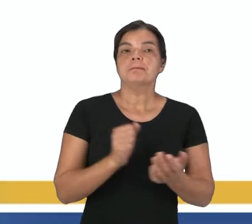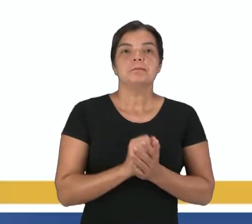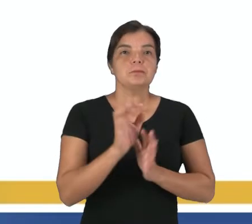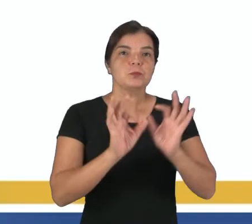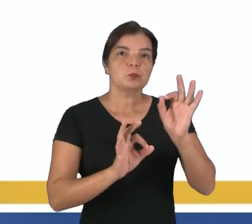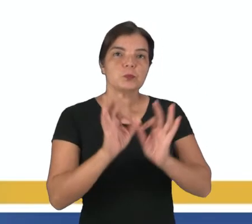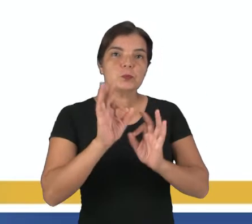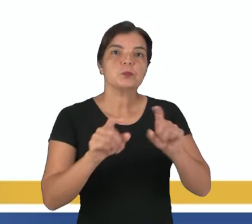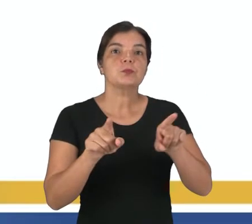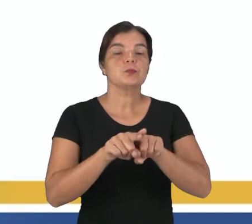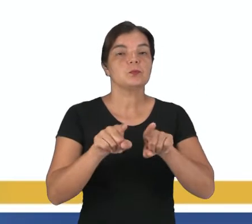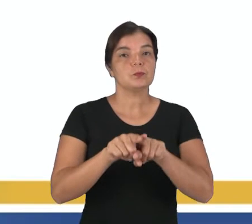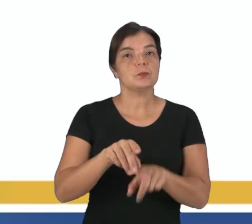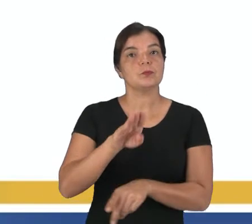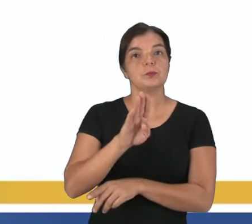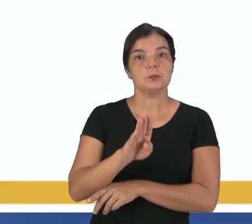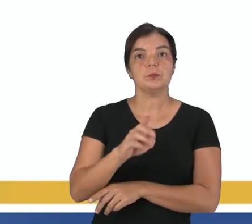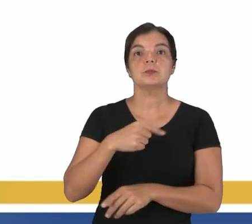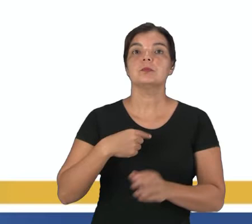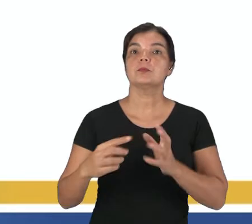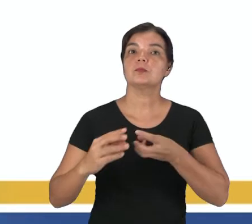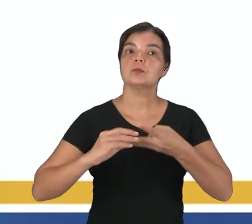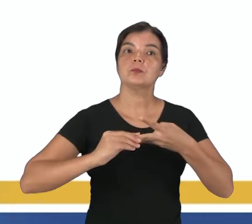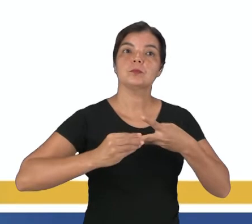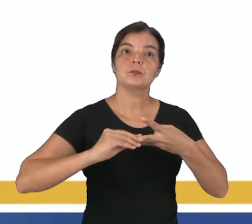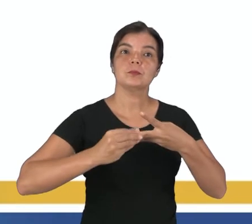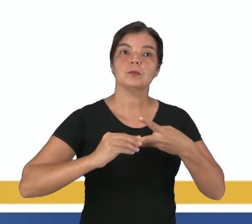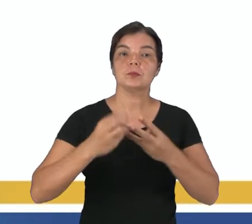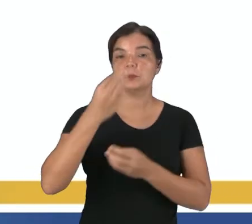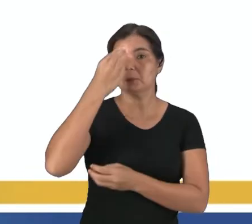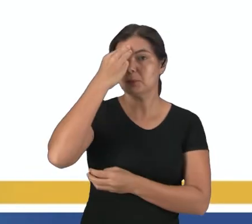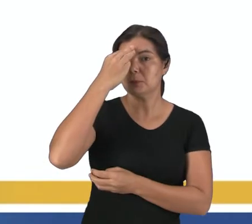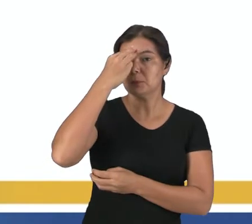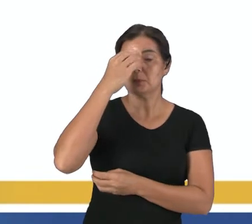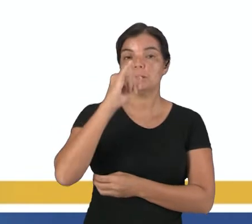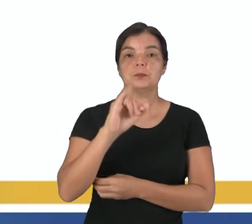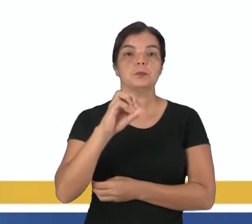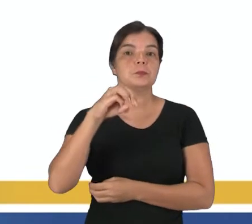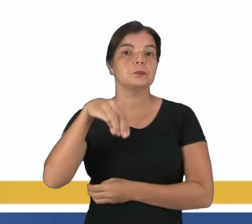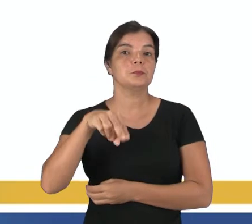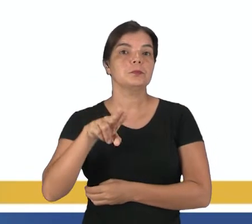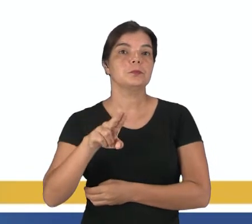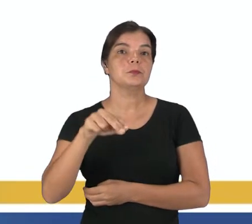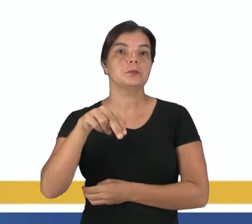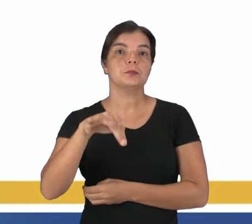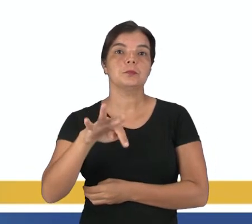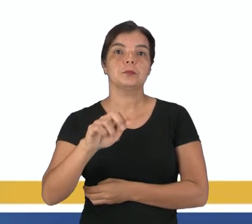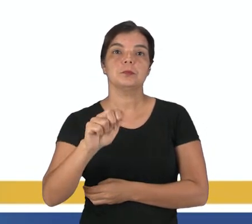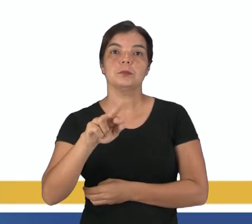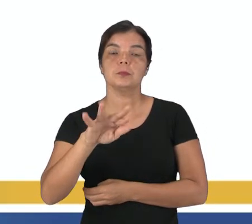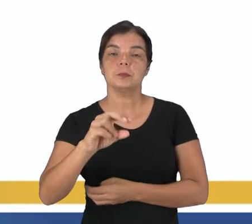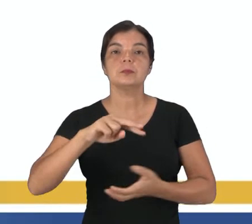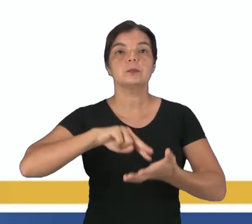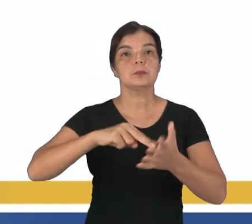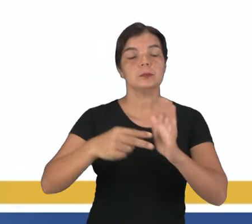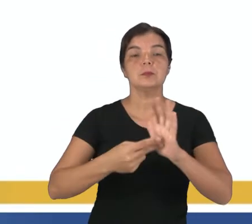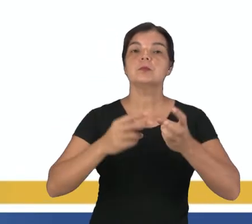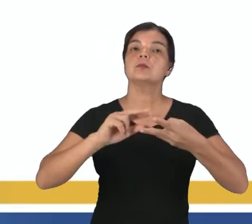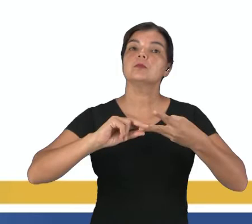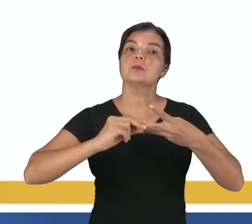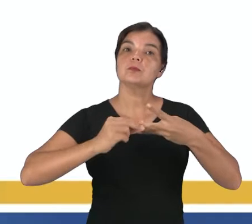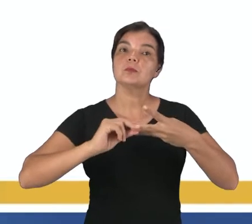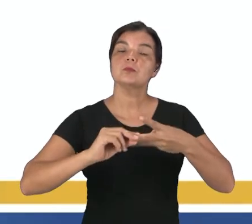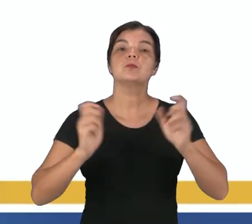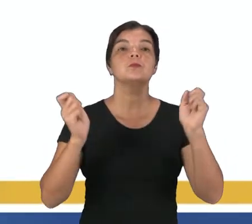Além da produção dos anticorpos, o linfócito B ele atua como célula de memória imunitária, ou seja, as células elas